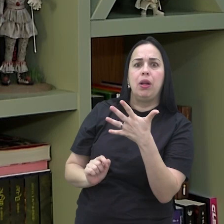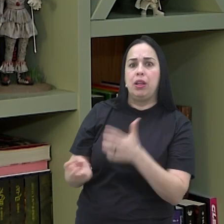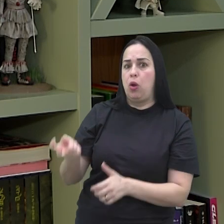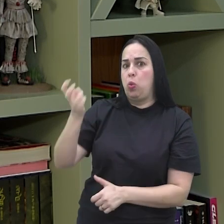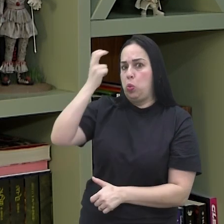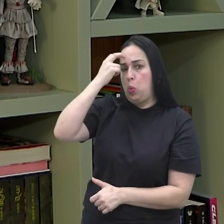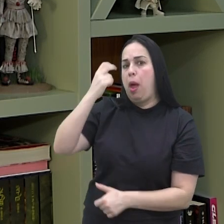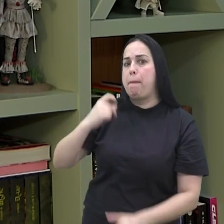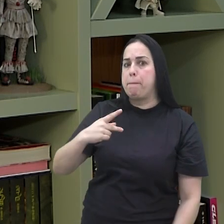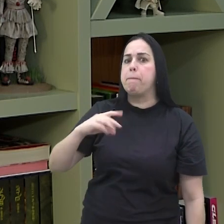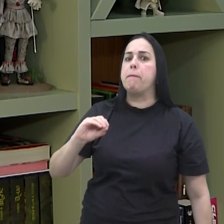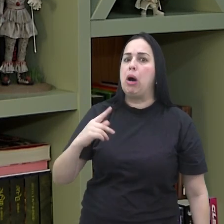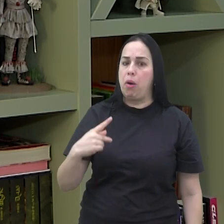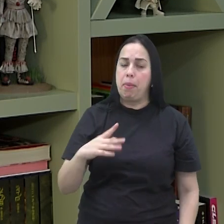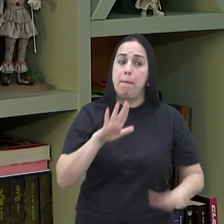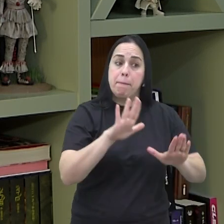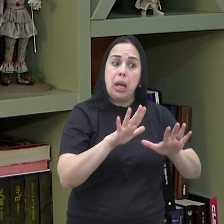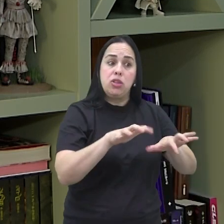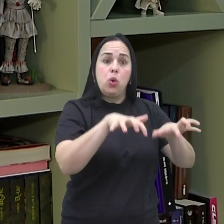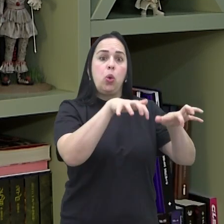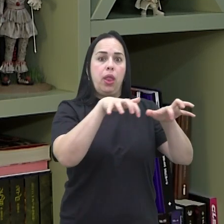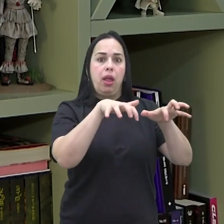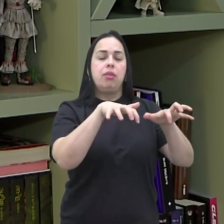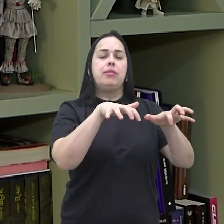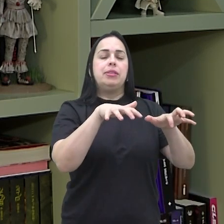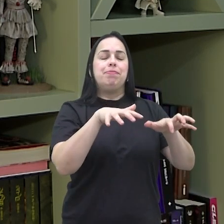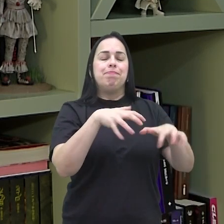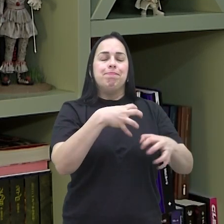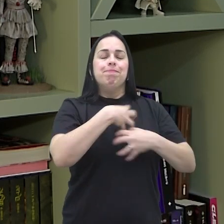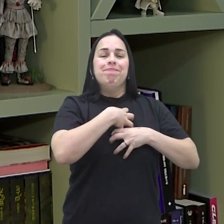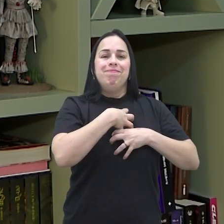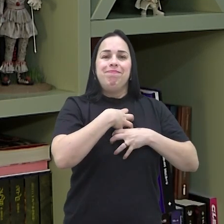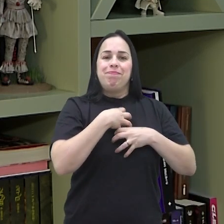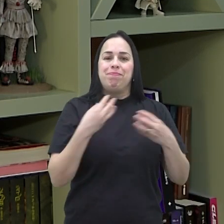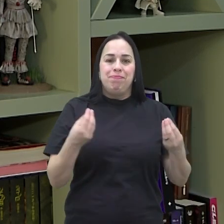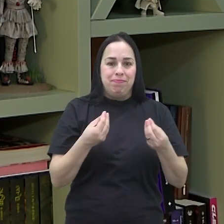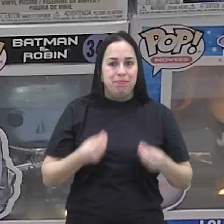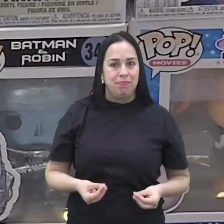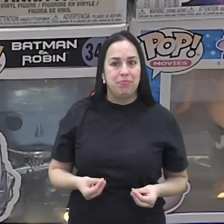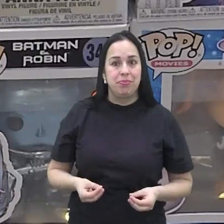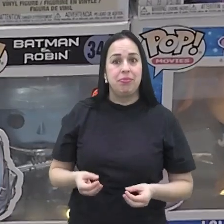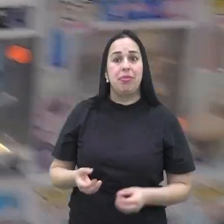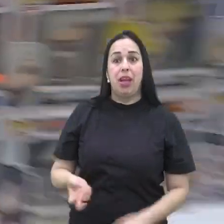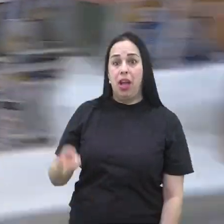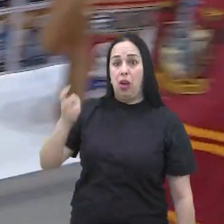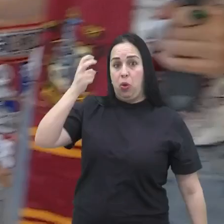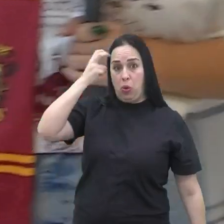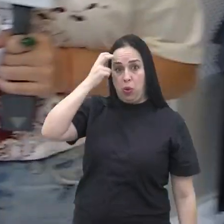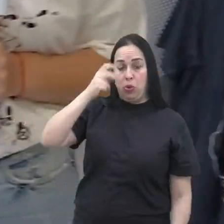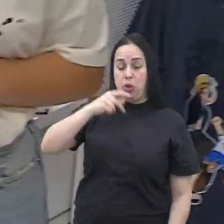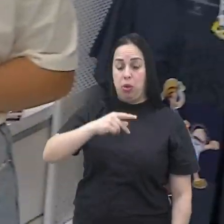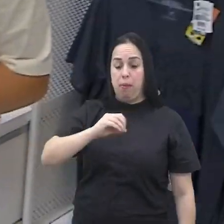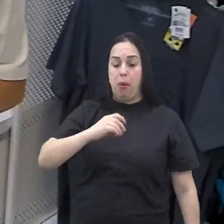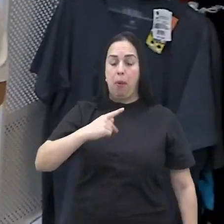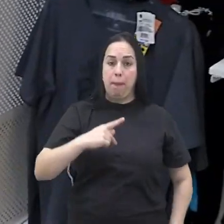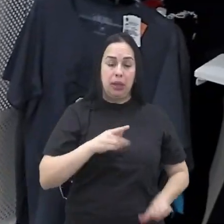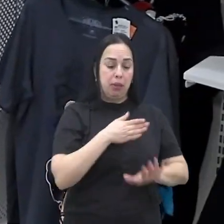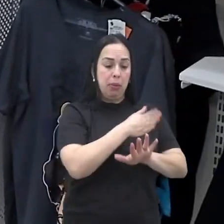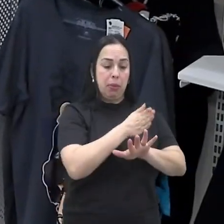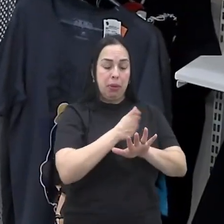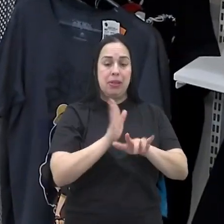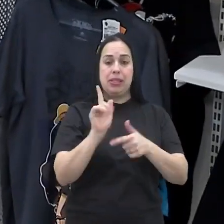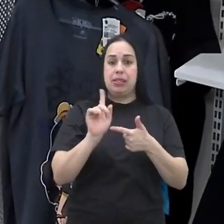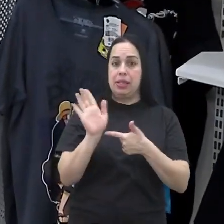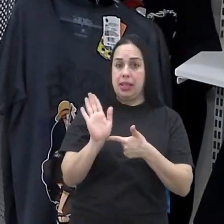bastante coisa da cultura pop, me interessa por todas as áreas, mas o terror tem um lugarzinho especial para mim. A cultura pop abrange